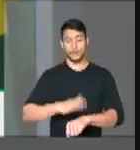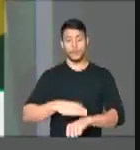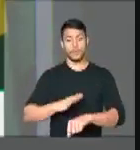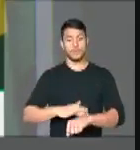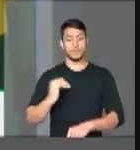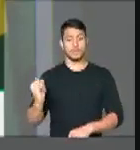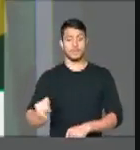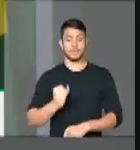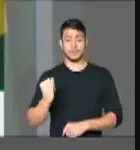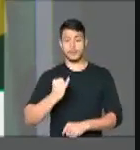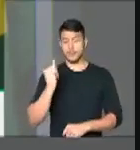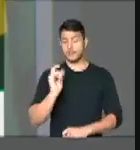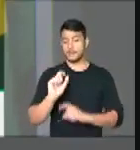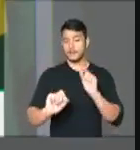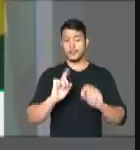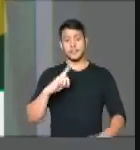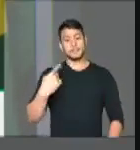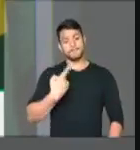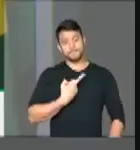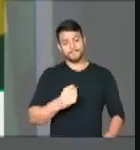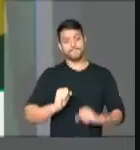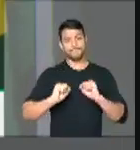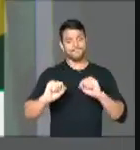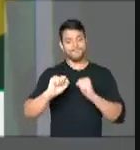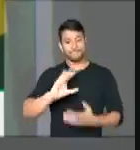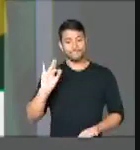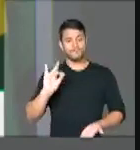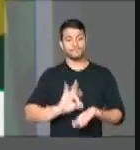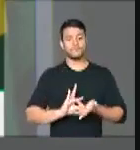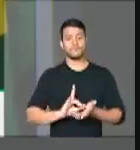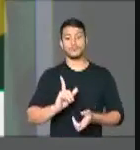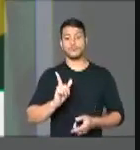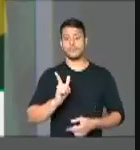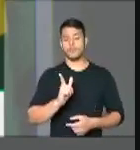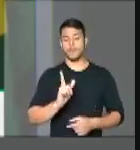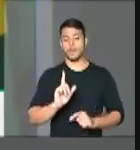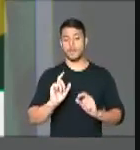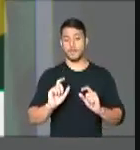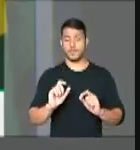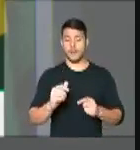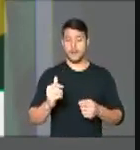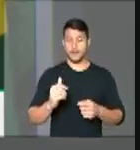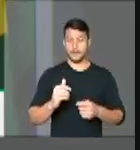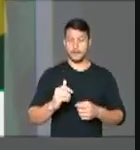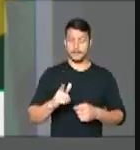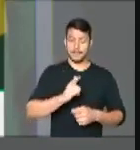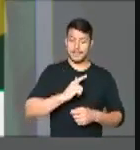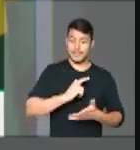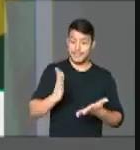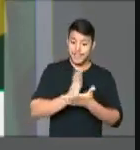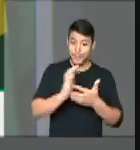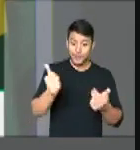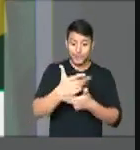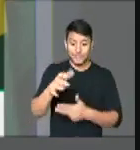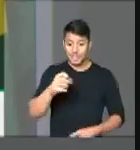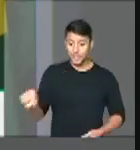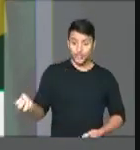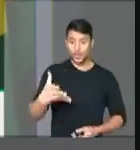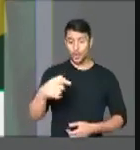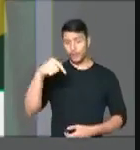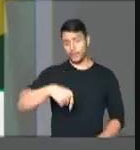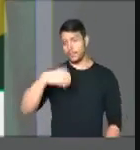em um momento em que a gente pode fazer algo novo pelo país, algo que a gente